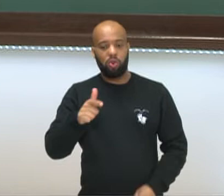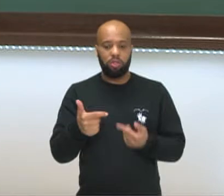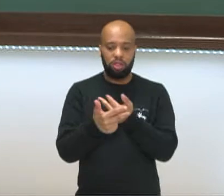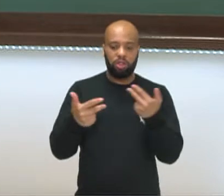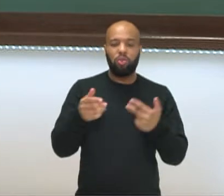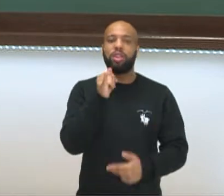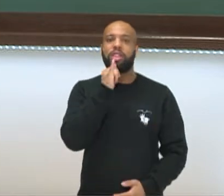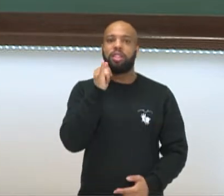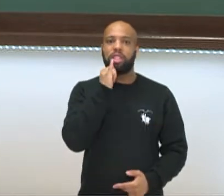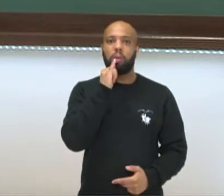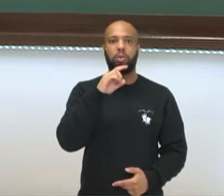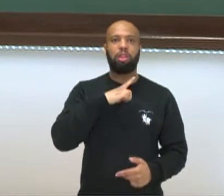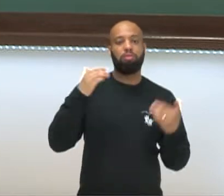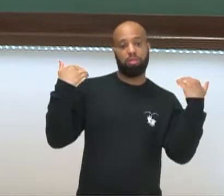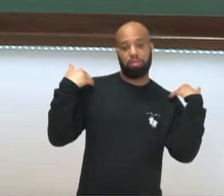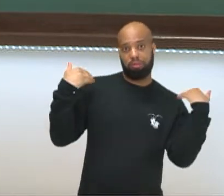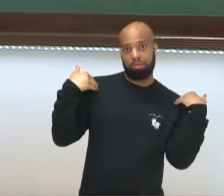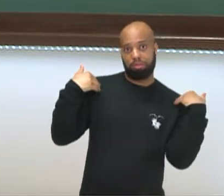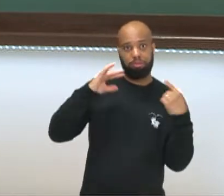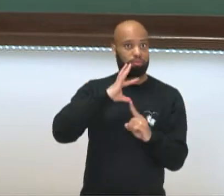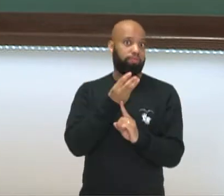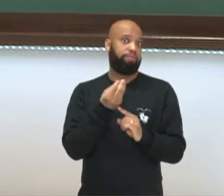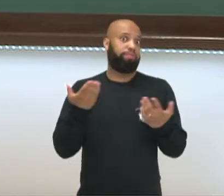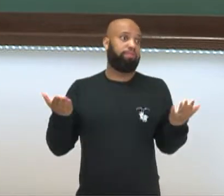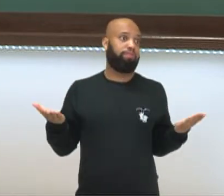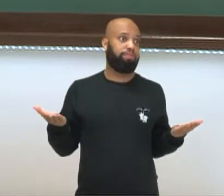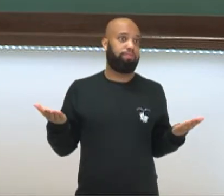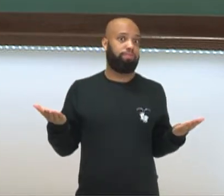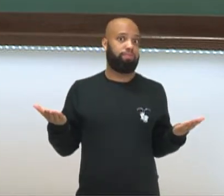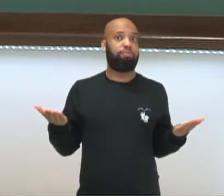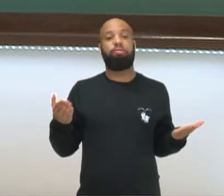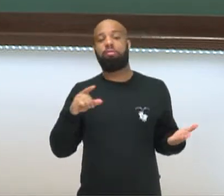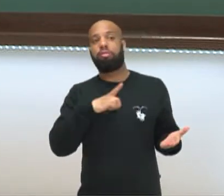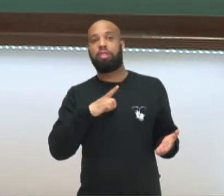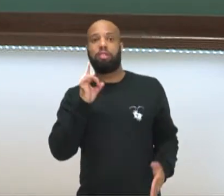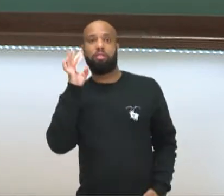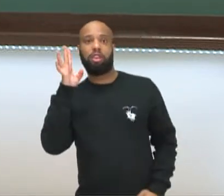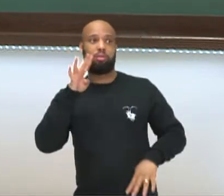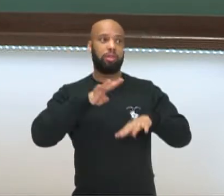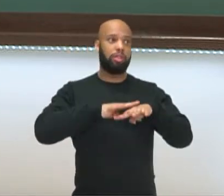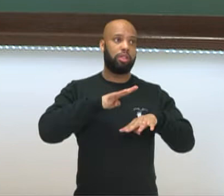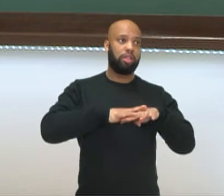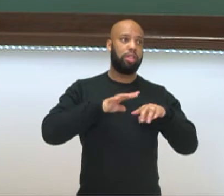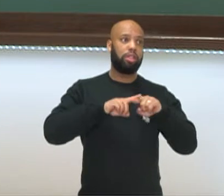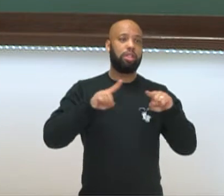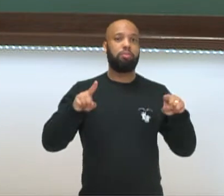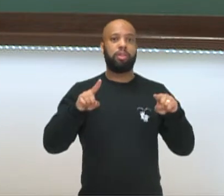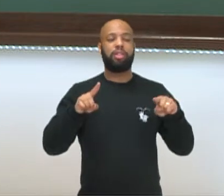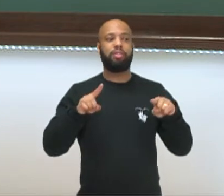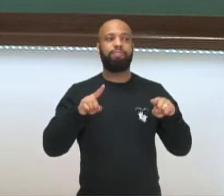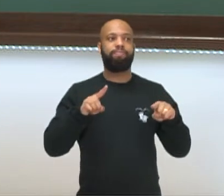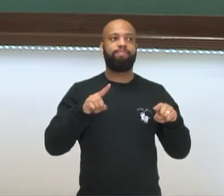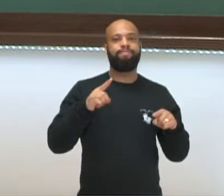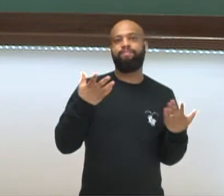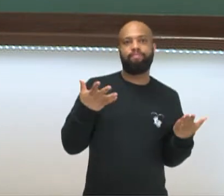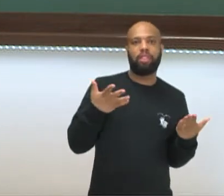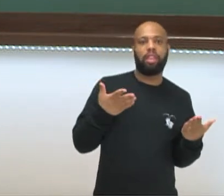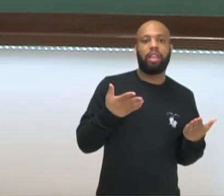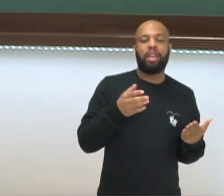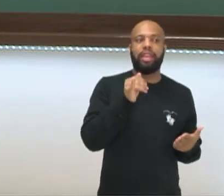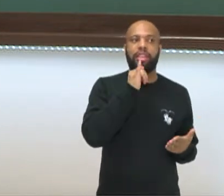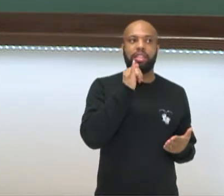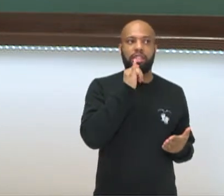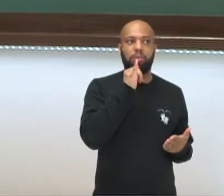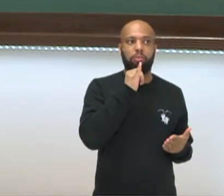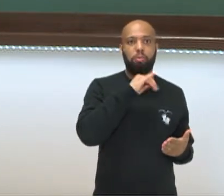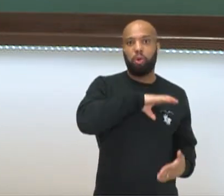por exemplo, ou artes. Então, tem facilidade com matemática, mas já não tem tanta facilidade com